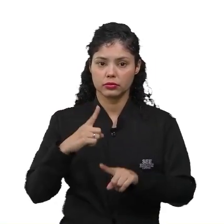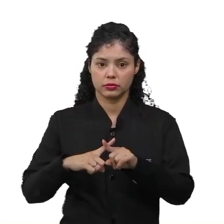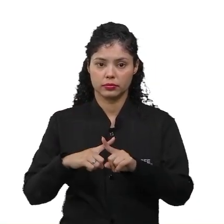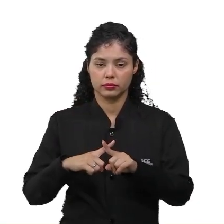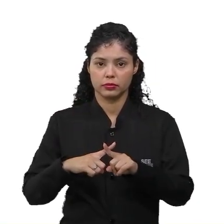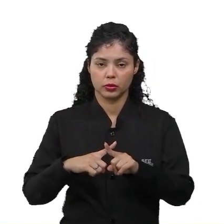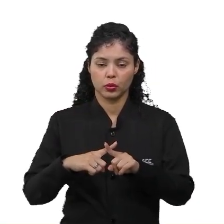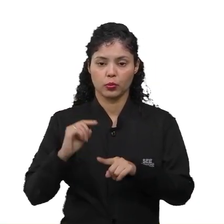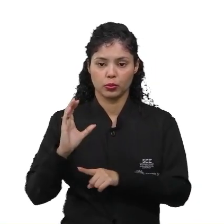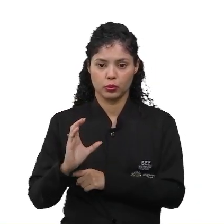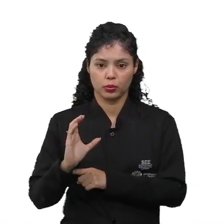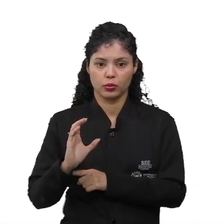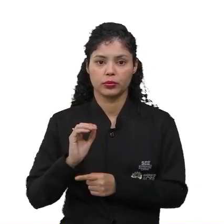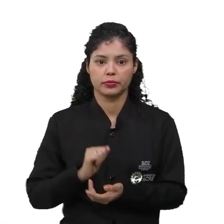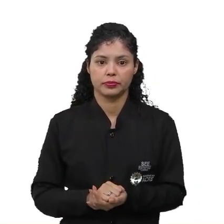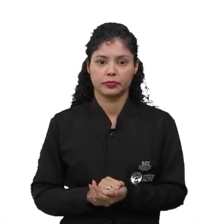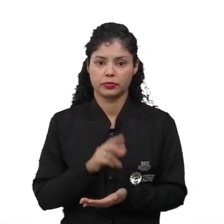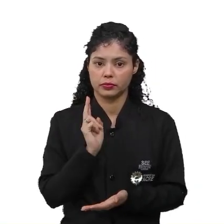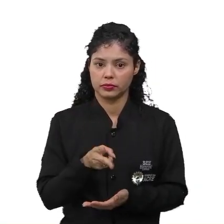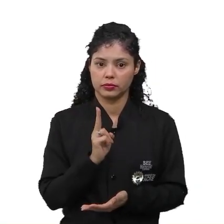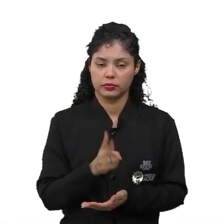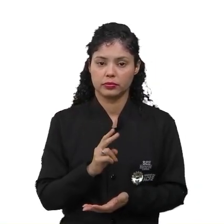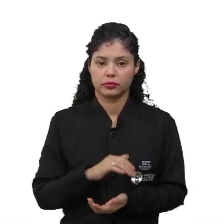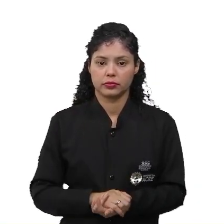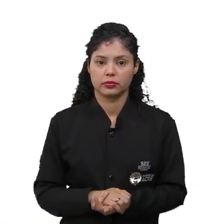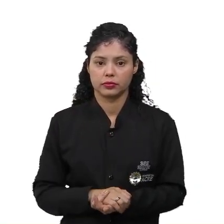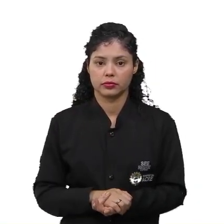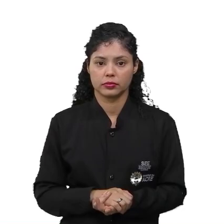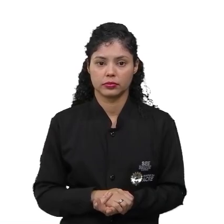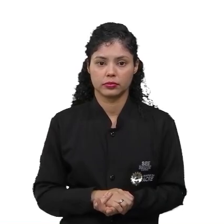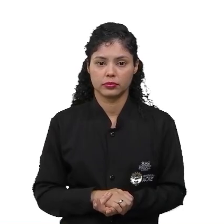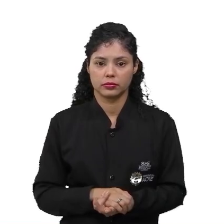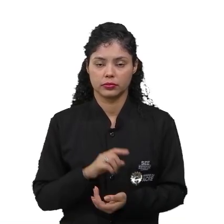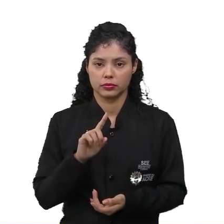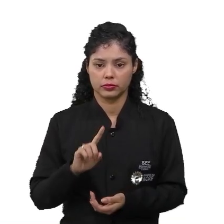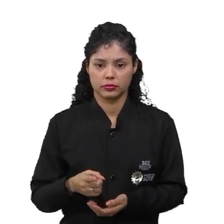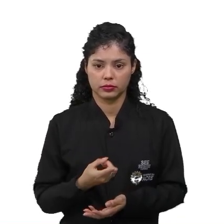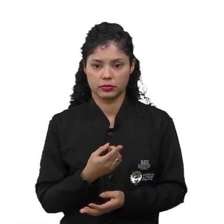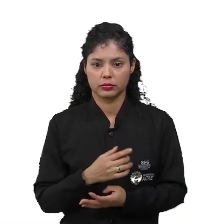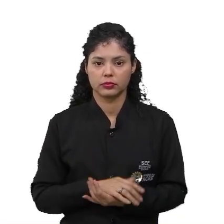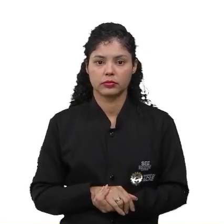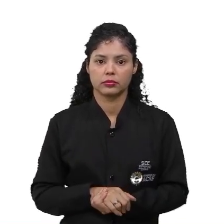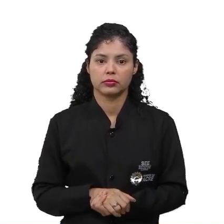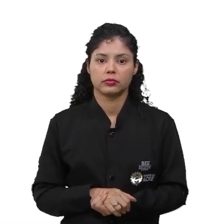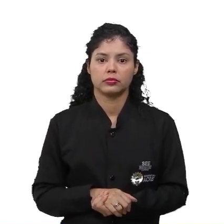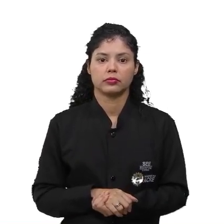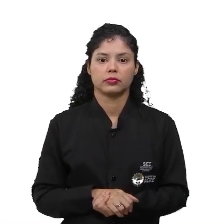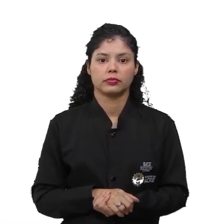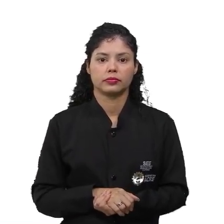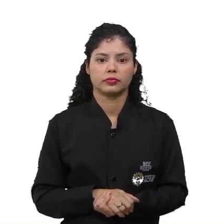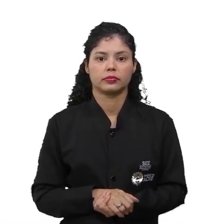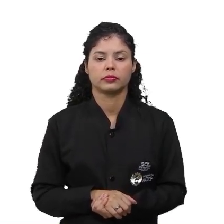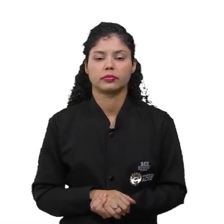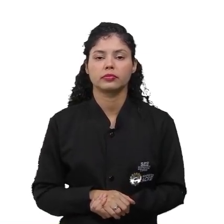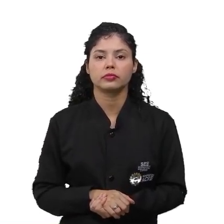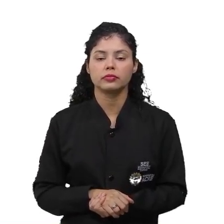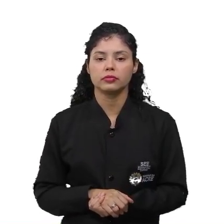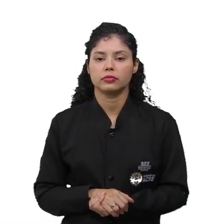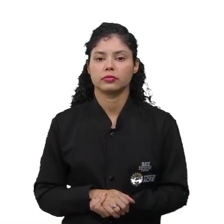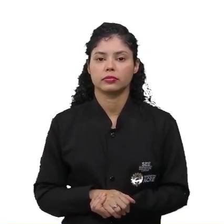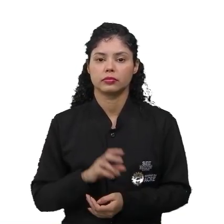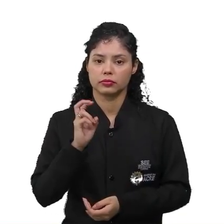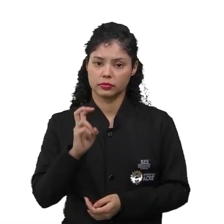o capital, e sendo que o capital é 1.000. A taxa